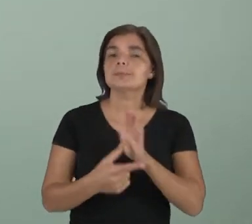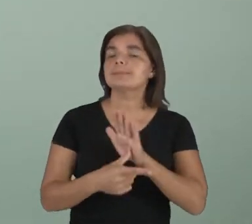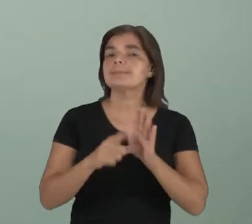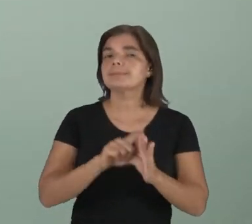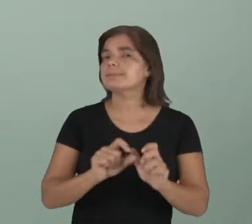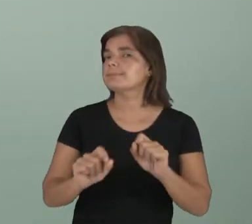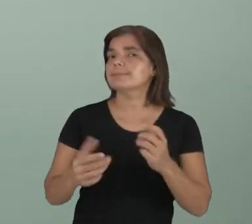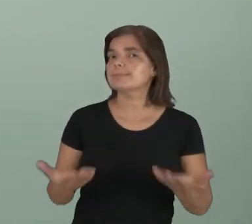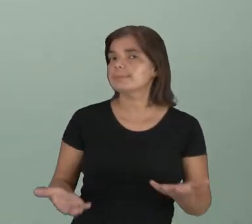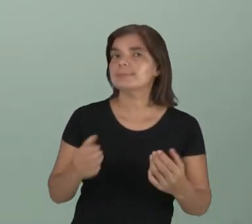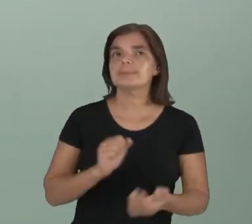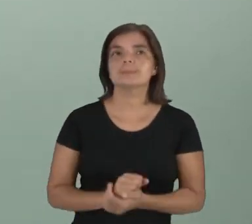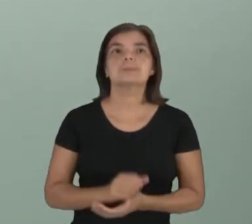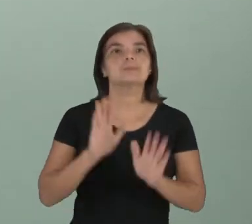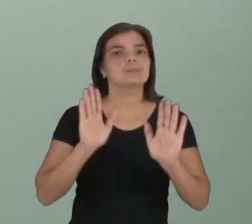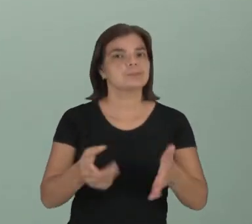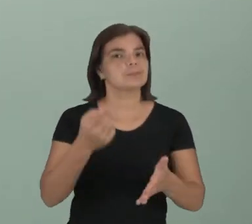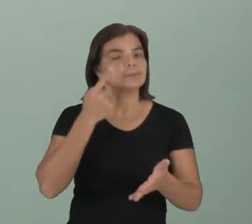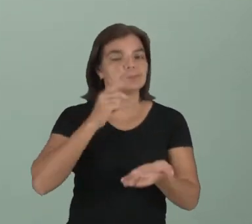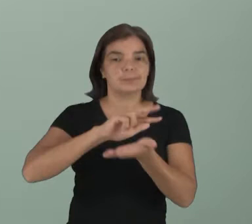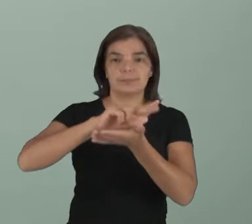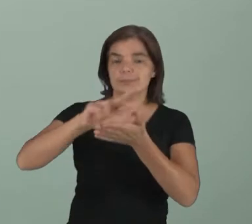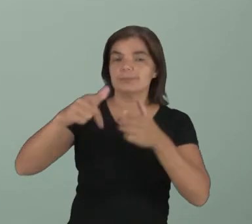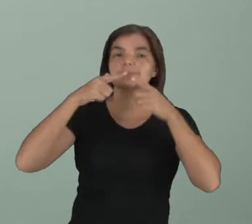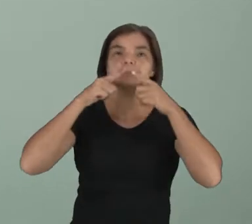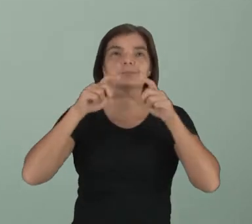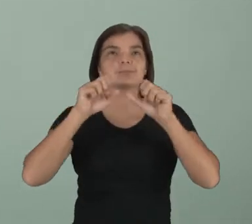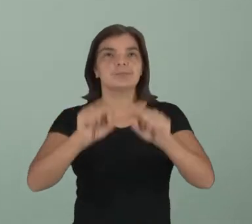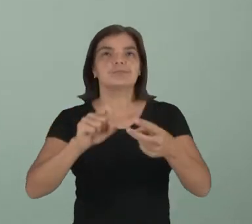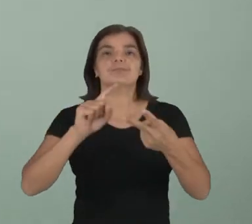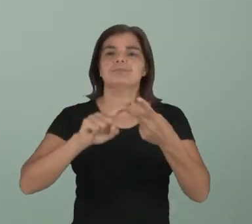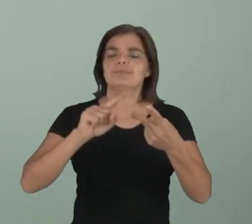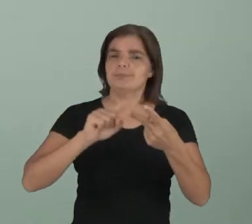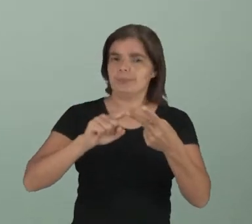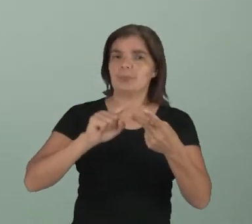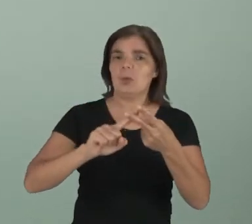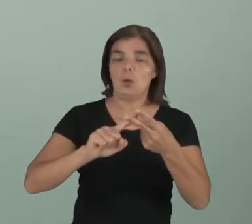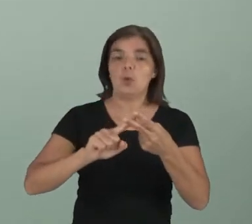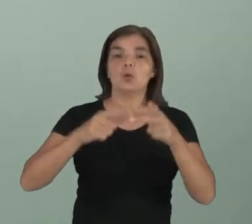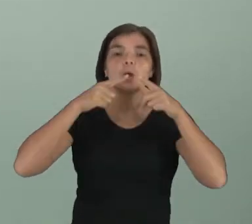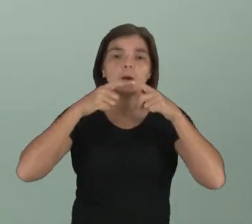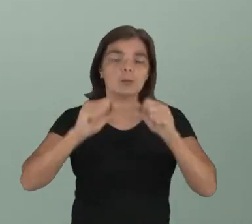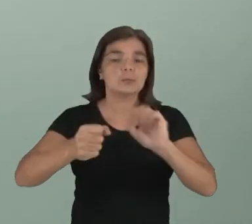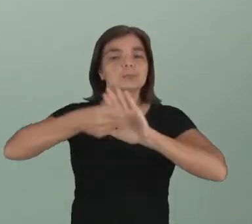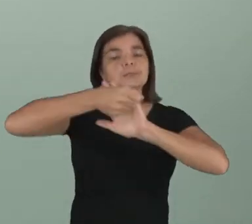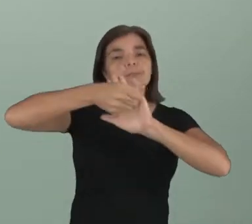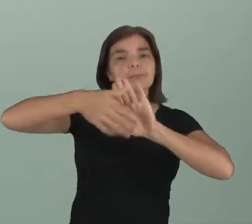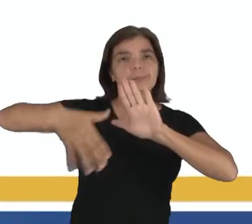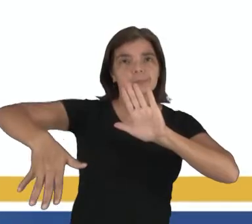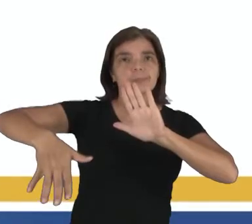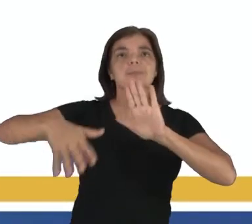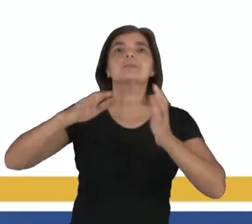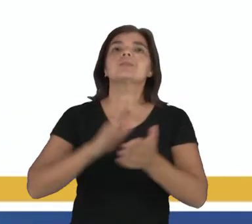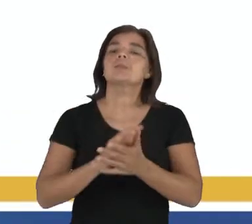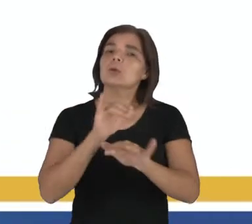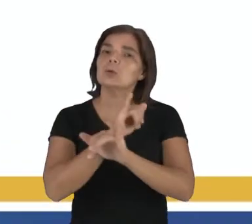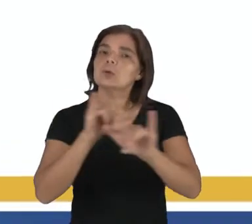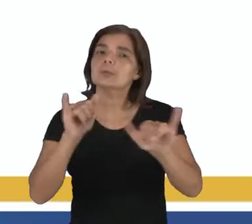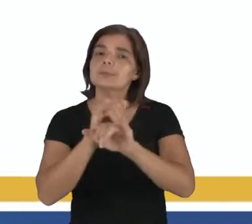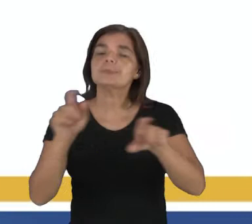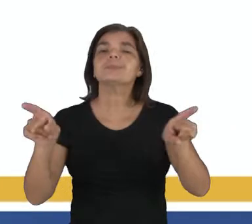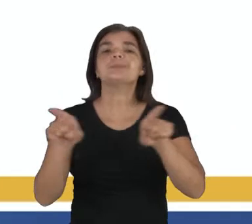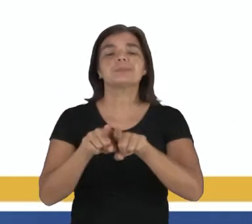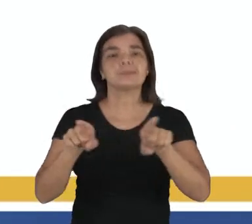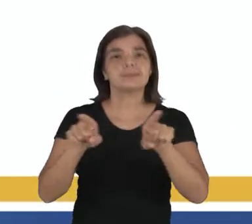aulas anteriores? Nós já estudamos variações linguísticas, recursos expressivos na linguagem publicitária e,